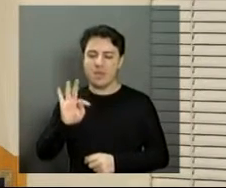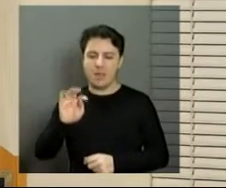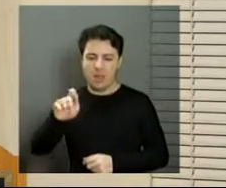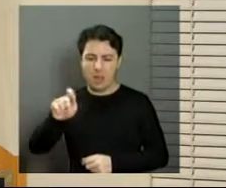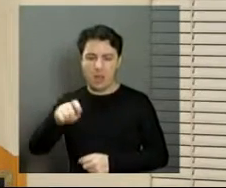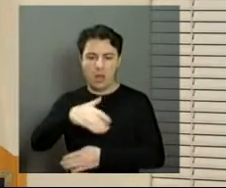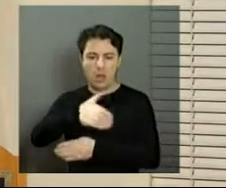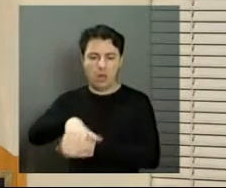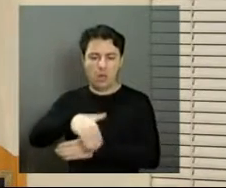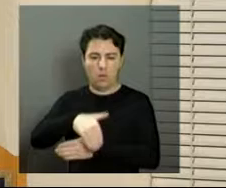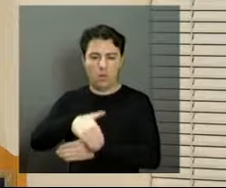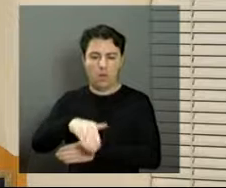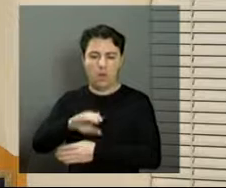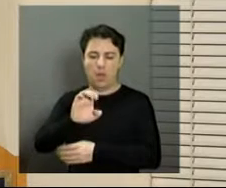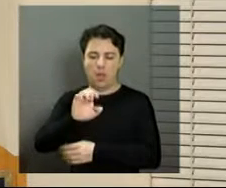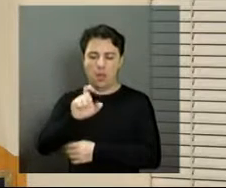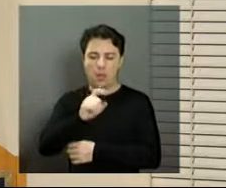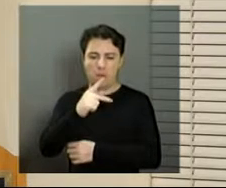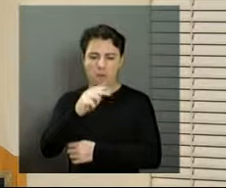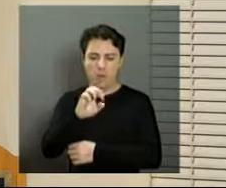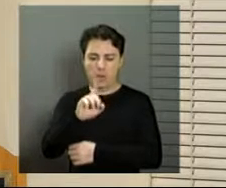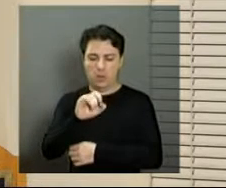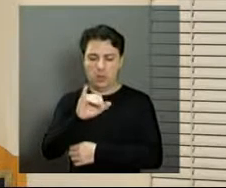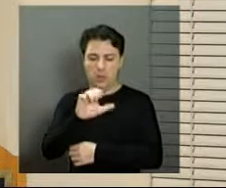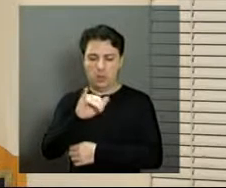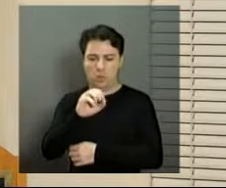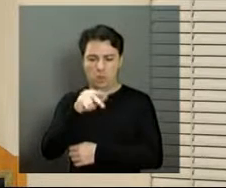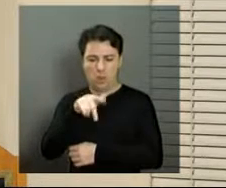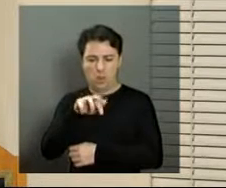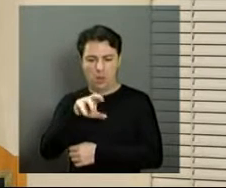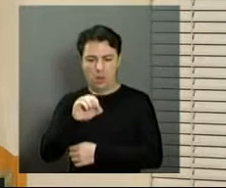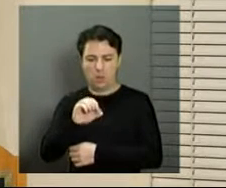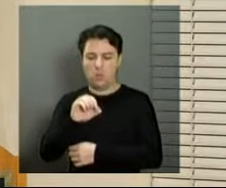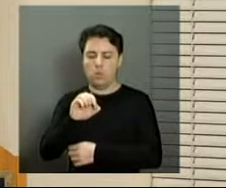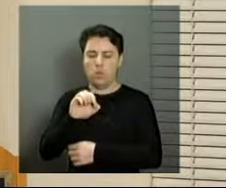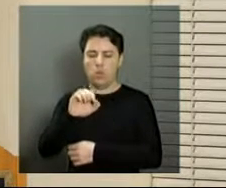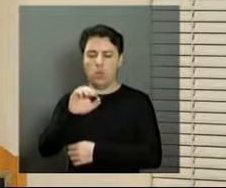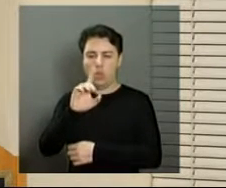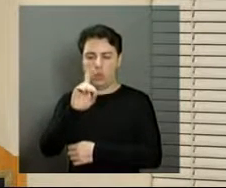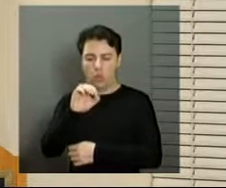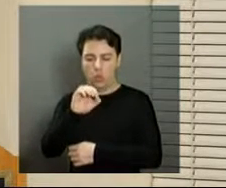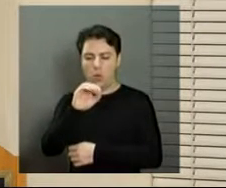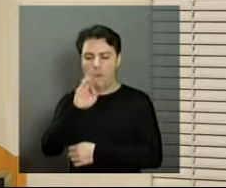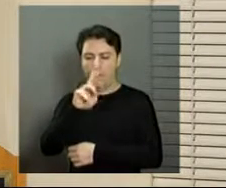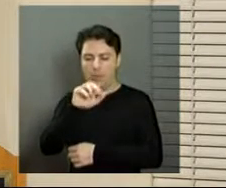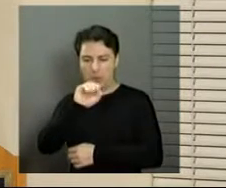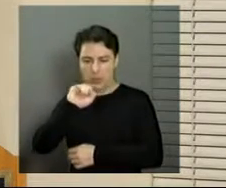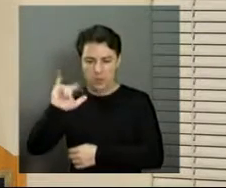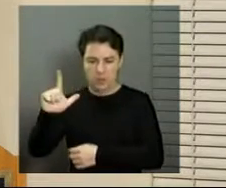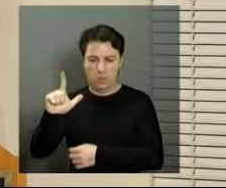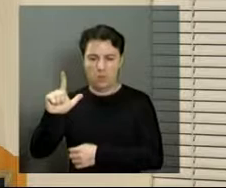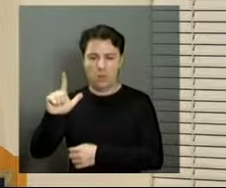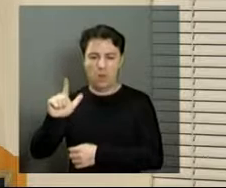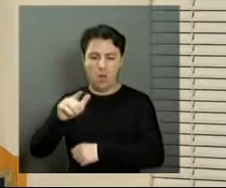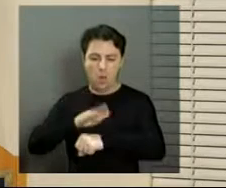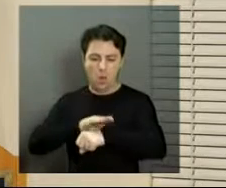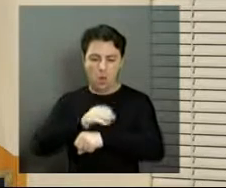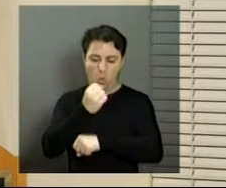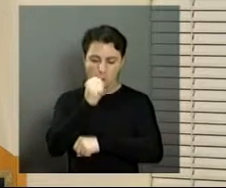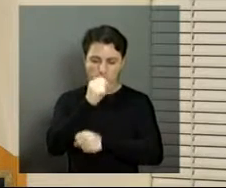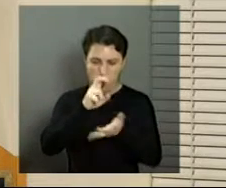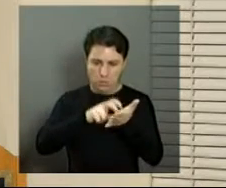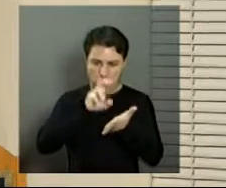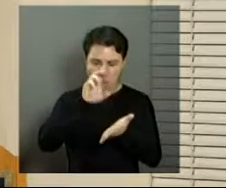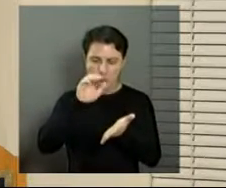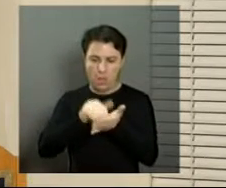que fica na Rua Expedicionários do Brasil, 1435, aqui no centro. O atendimento ao público é das 8 às 14, ou então